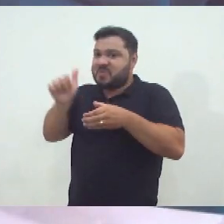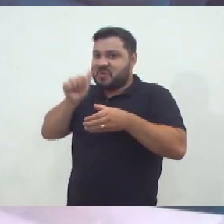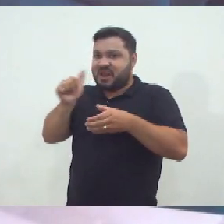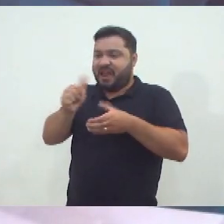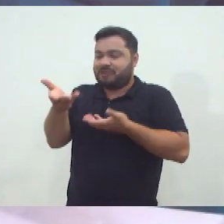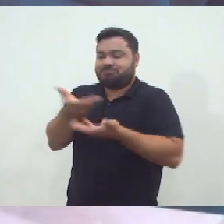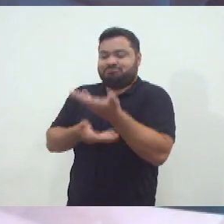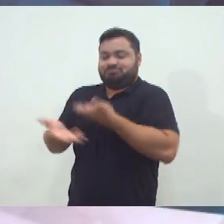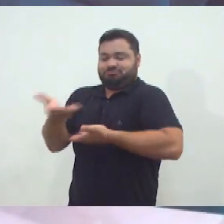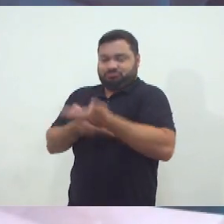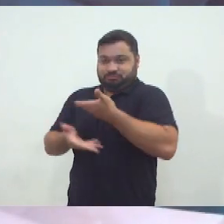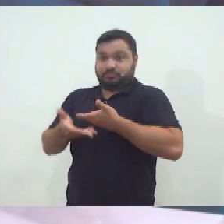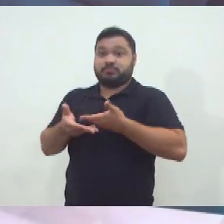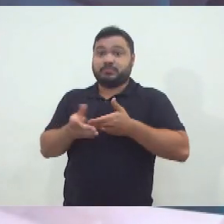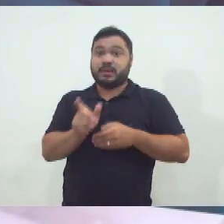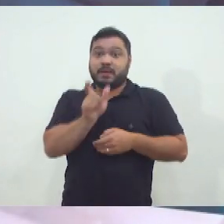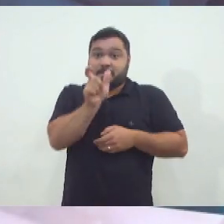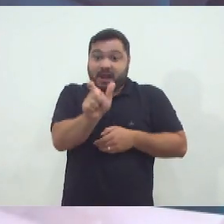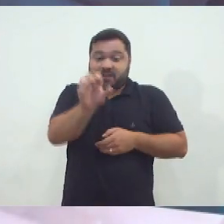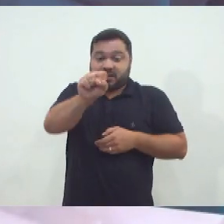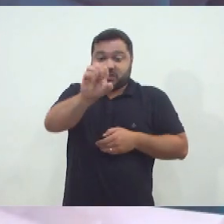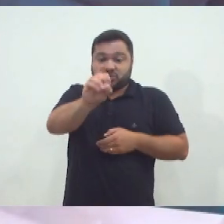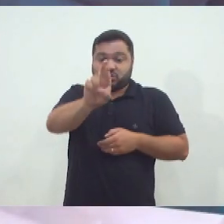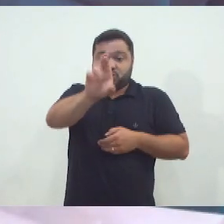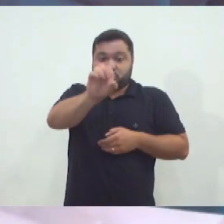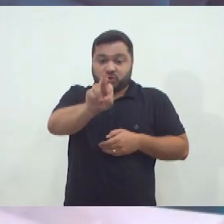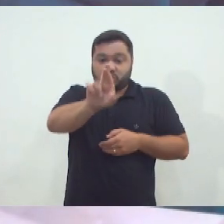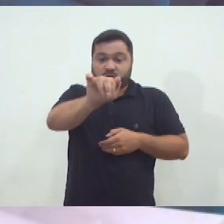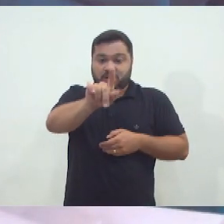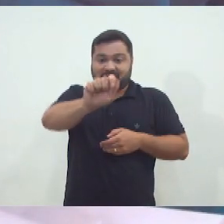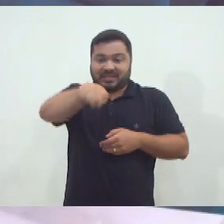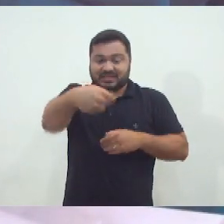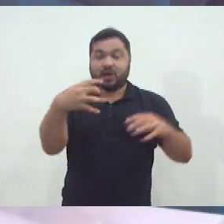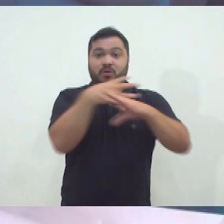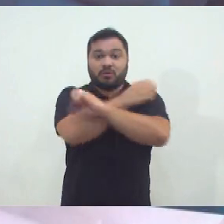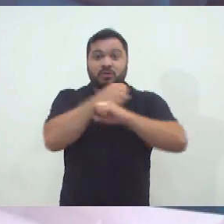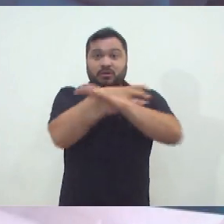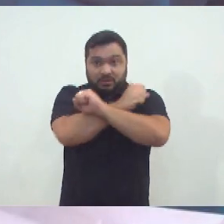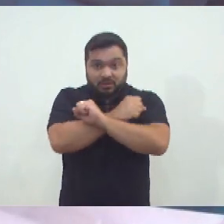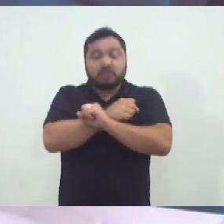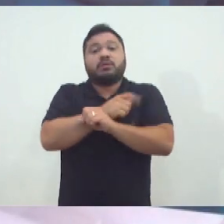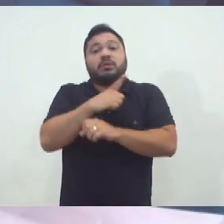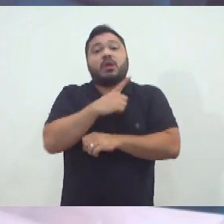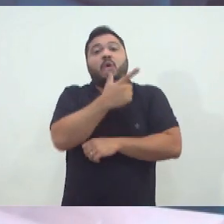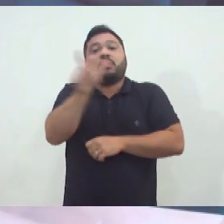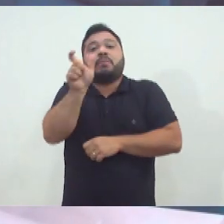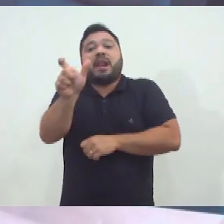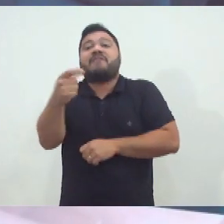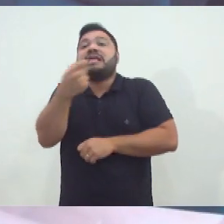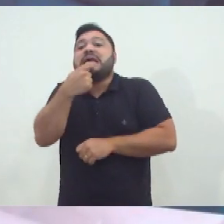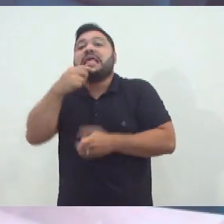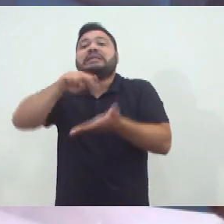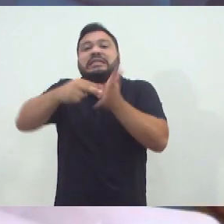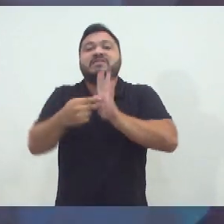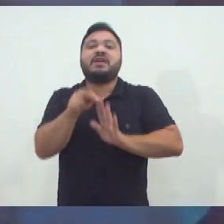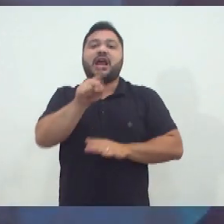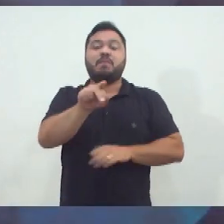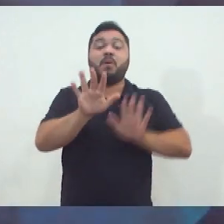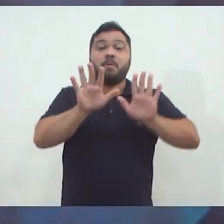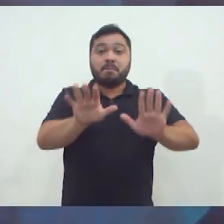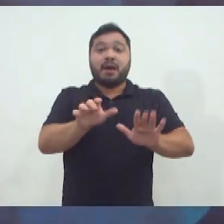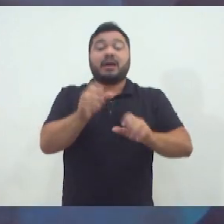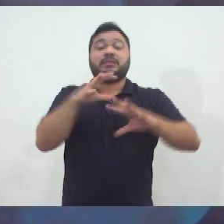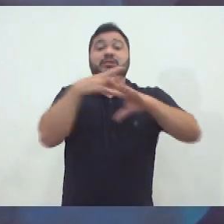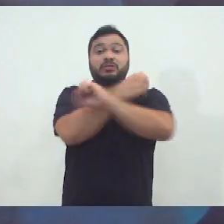mulher para mulher. O termo sororidade vem da palavra soror, do inglês que significa irmã.